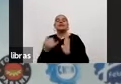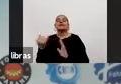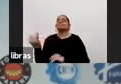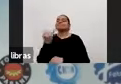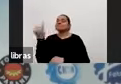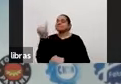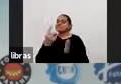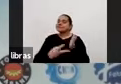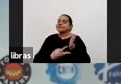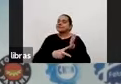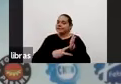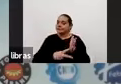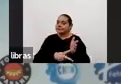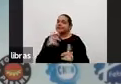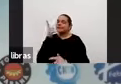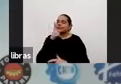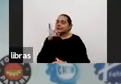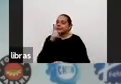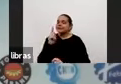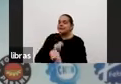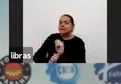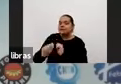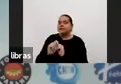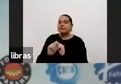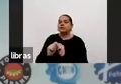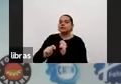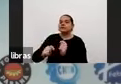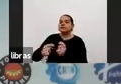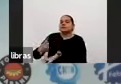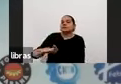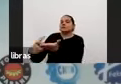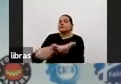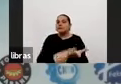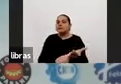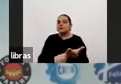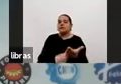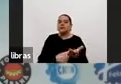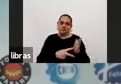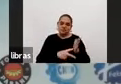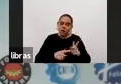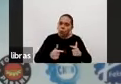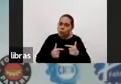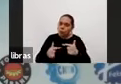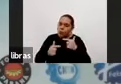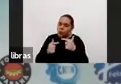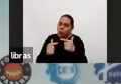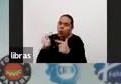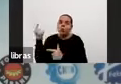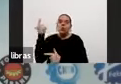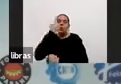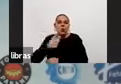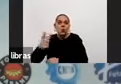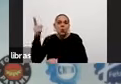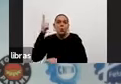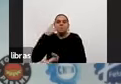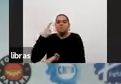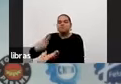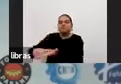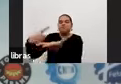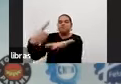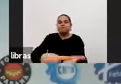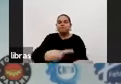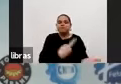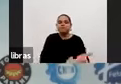essa dificuldade, os sindicatos estiveram ali, ó, lutando e conseguindo aumentar o ganho